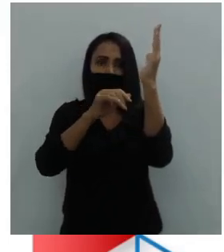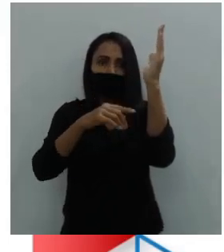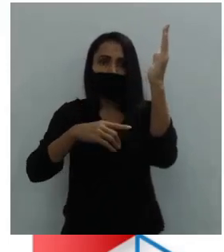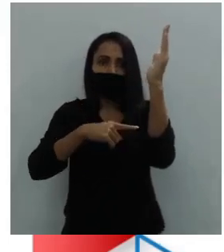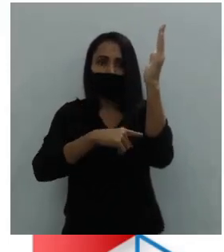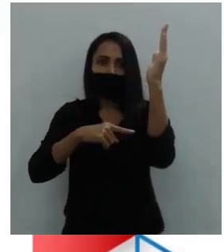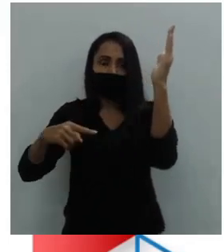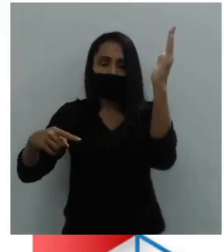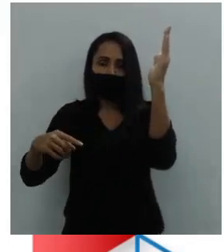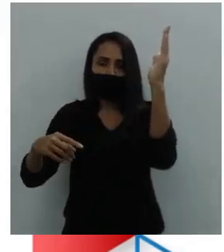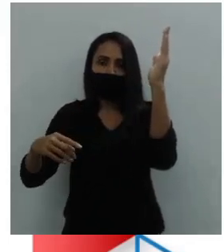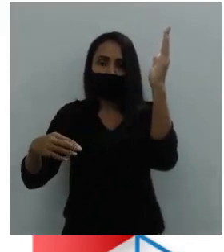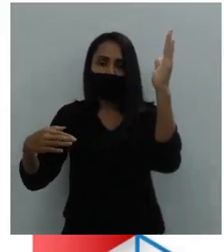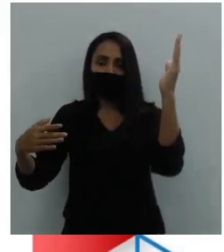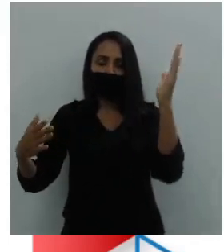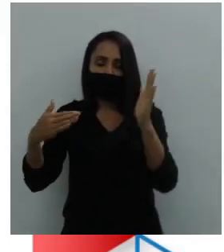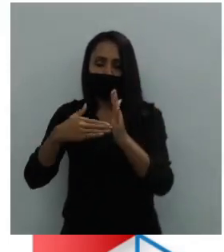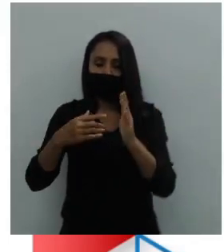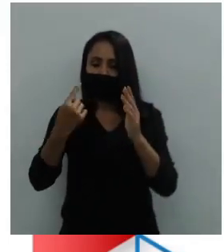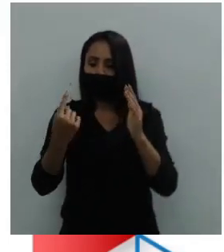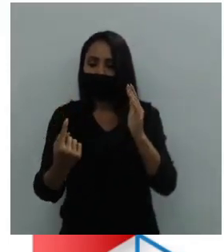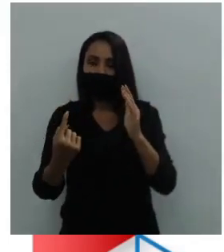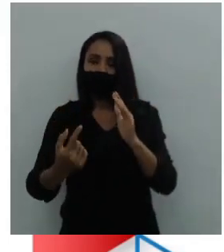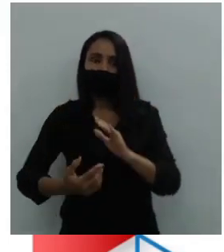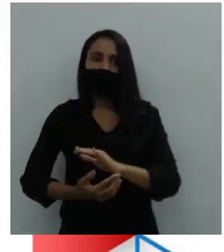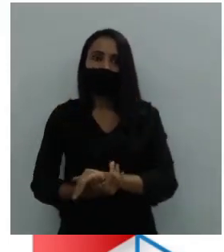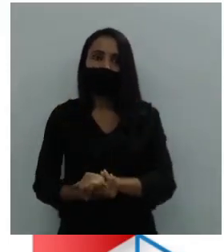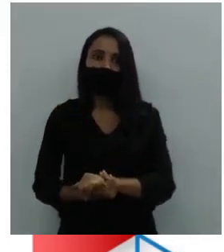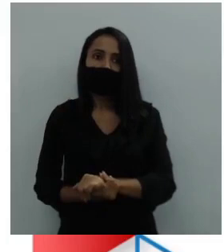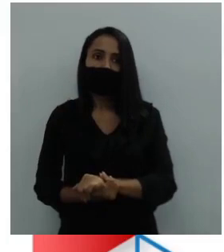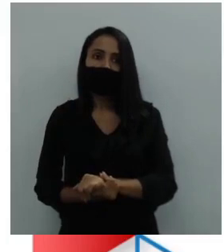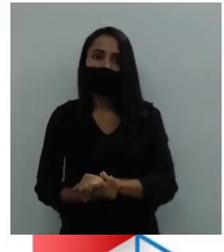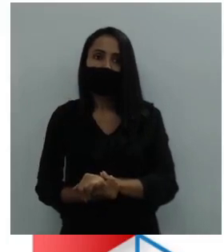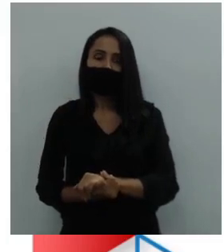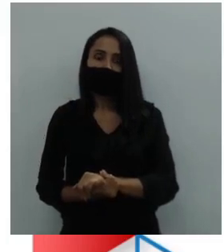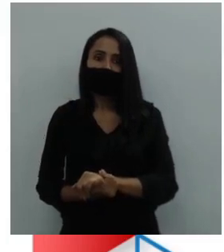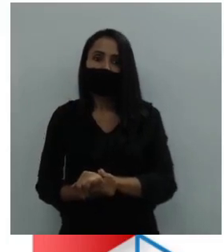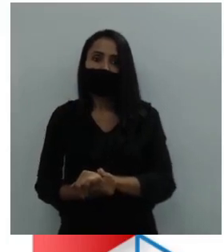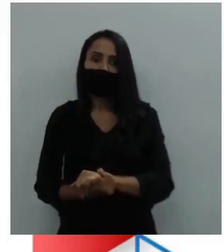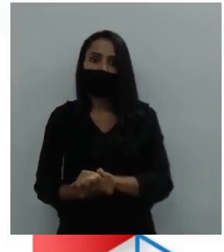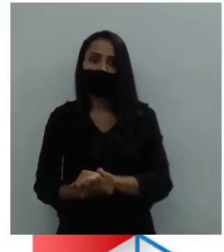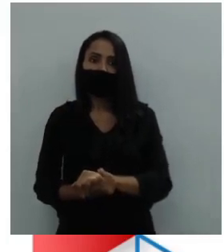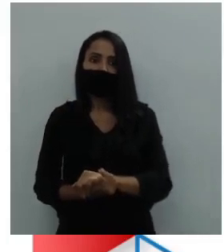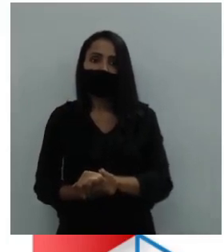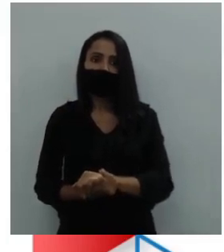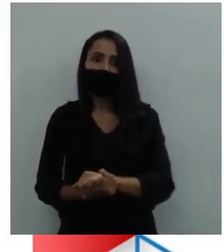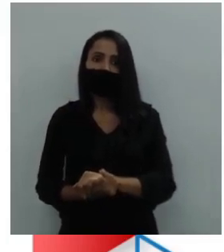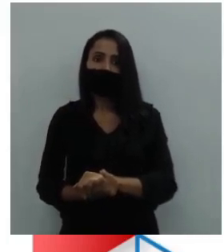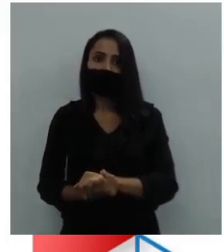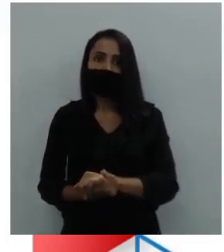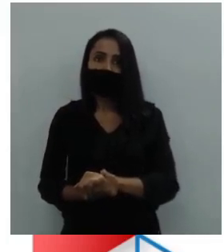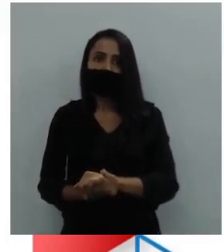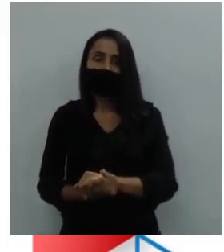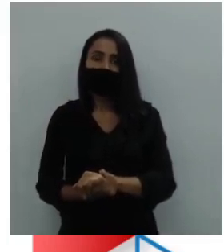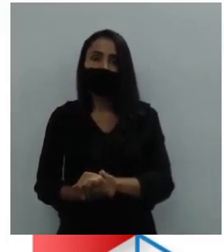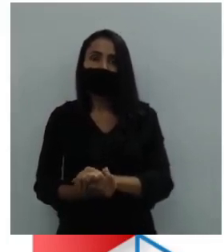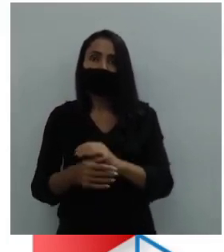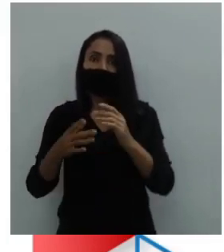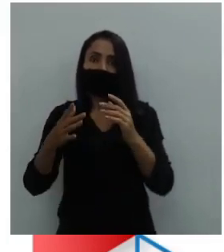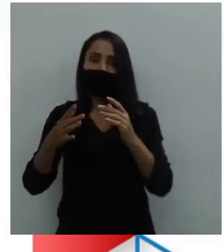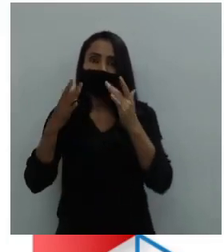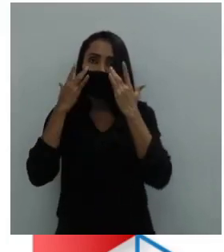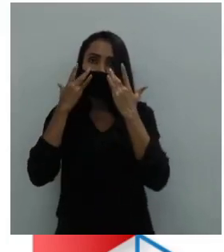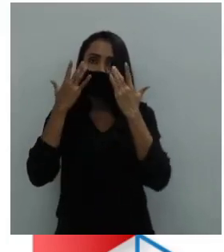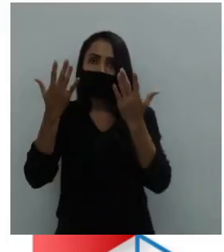1. Tá tranquilo? Do jeito que você está vendo aí. Então, voltando só para a figura, para a gente poder ter uma ideia. Fixa aí o olhar